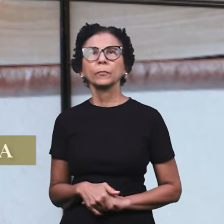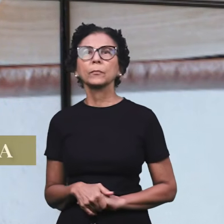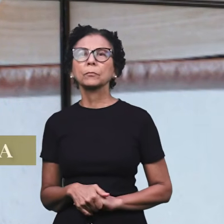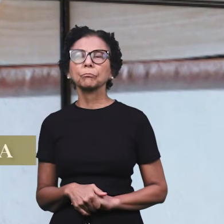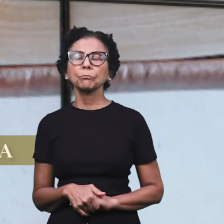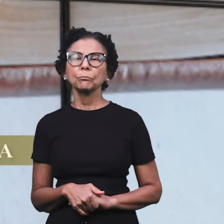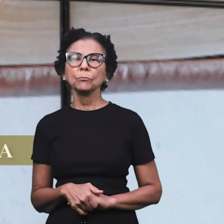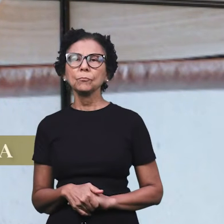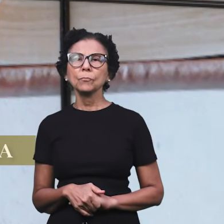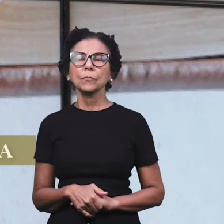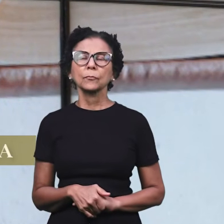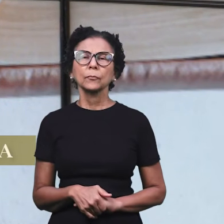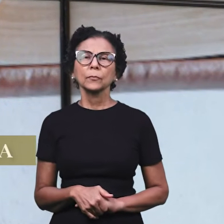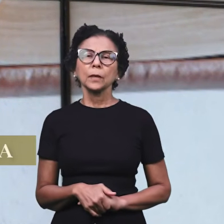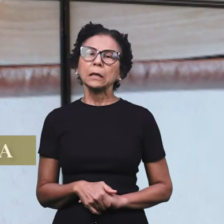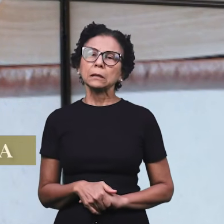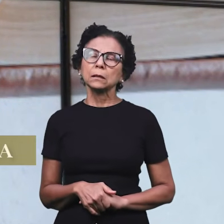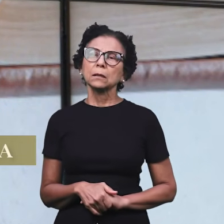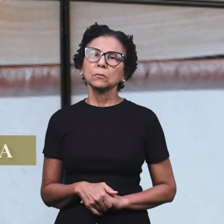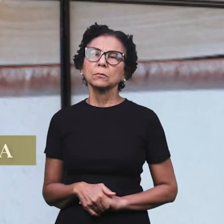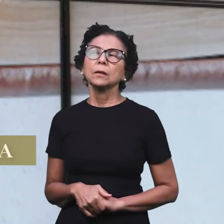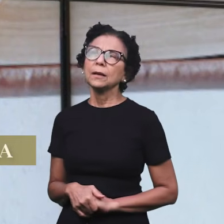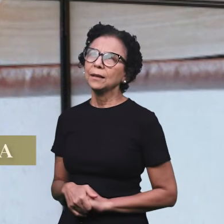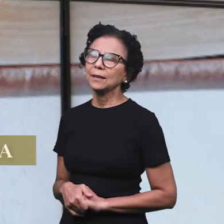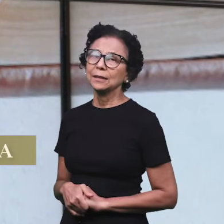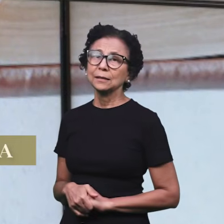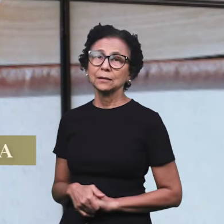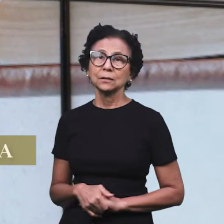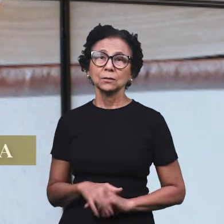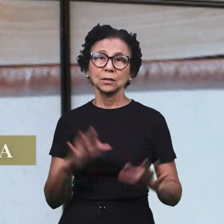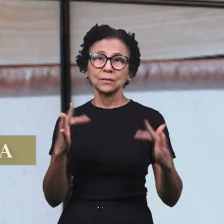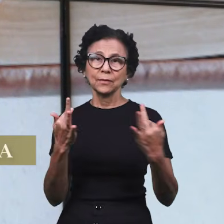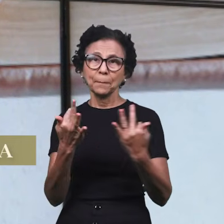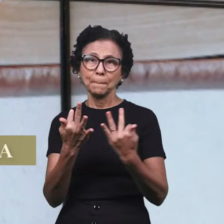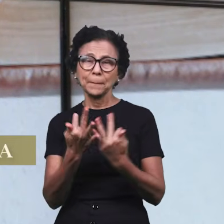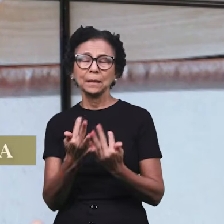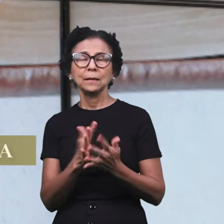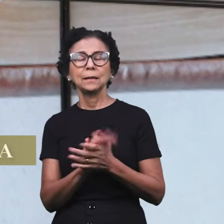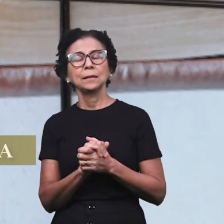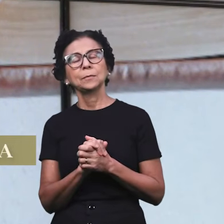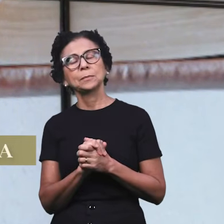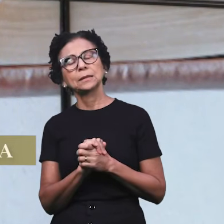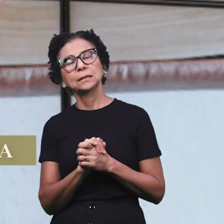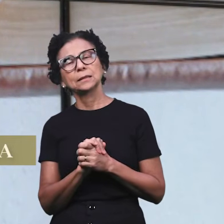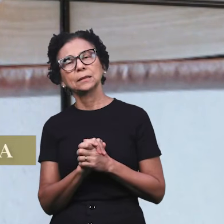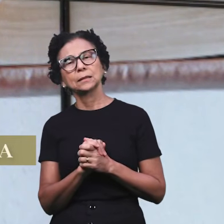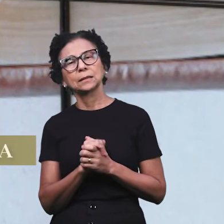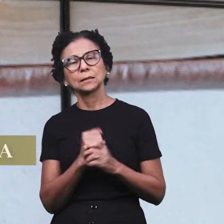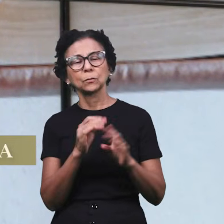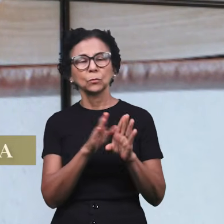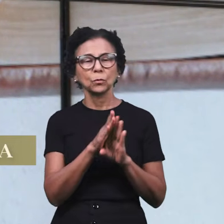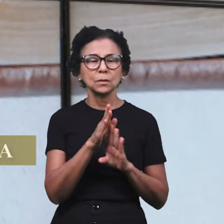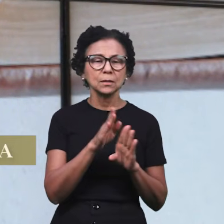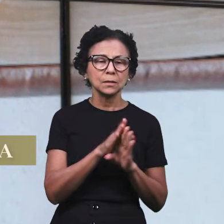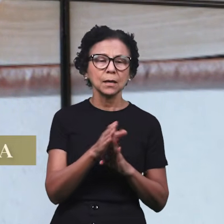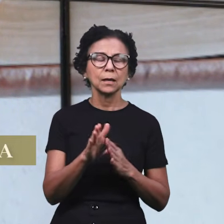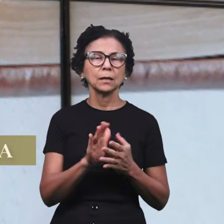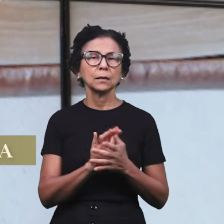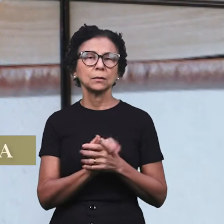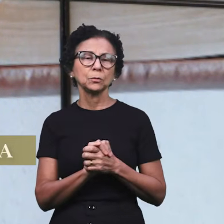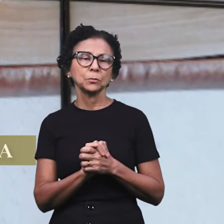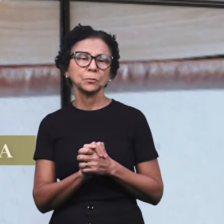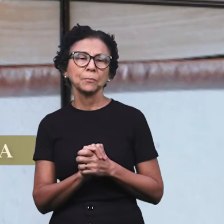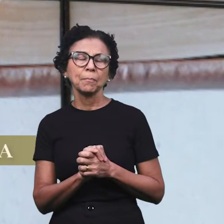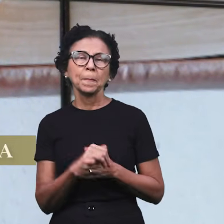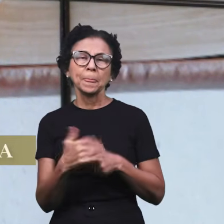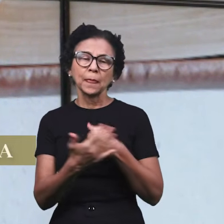uma palavra, uma orientação do Senhor. Hoje é muito comum, nós estamos vivendo um momento de muitas telas, muitas